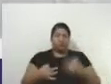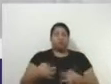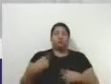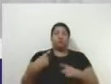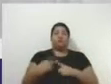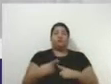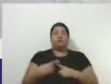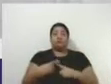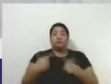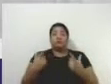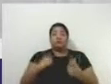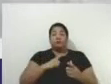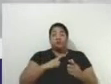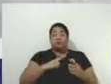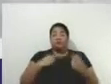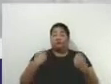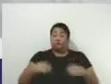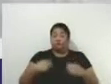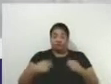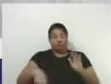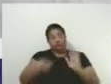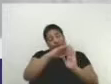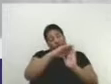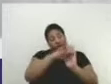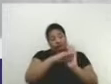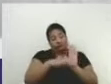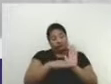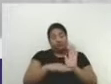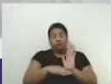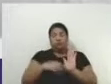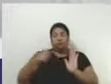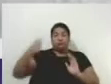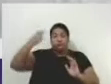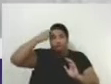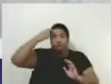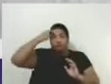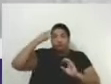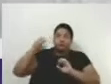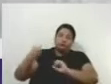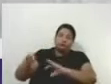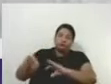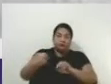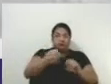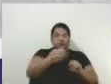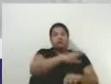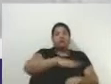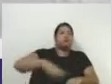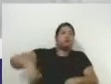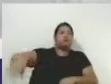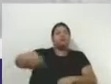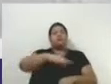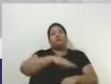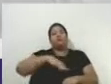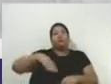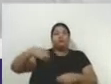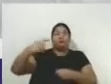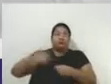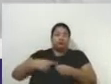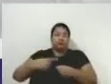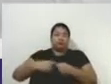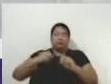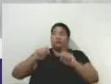conscientização na cidade, inclusive com placas nos locais, cartazes, porque,